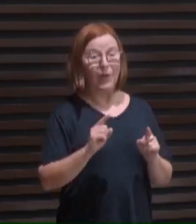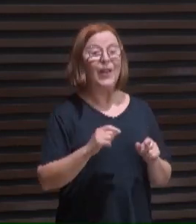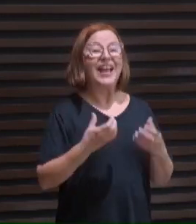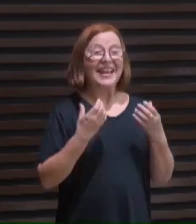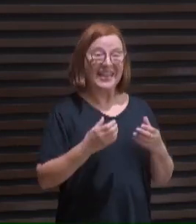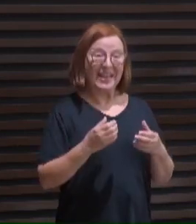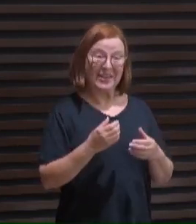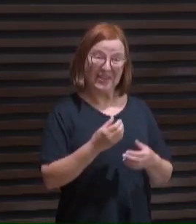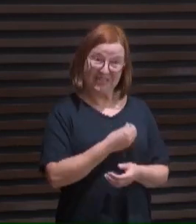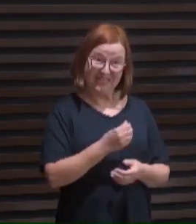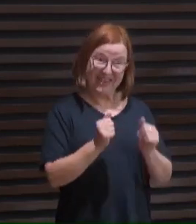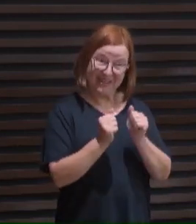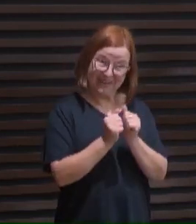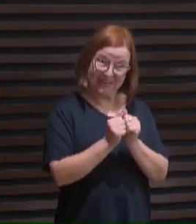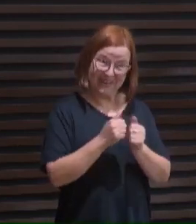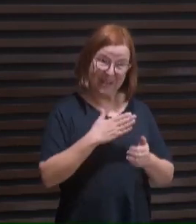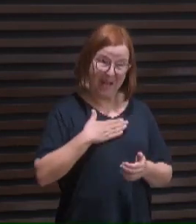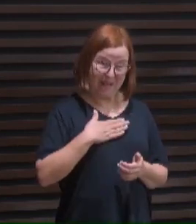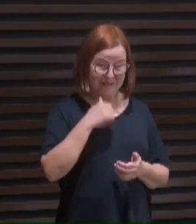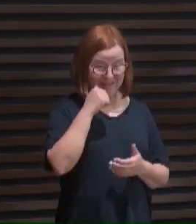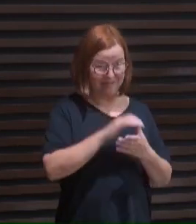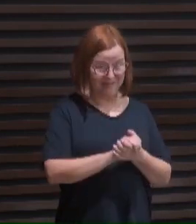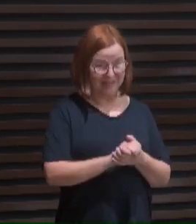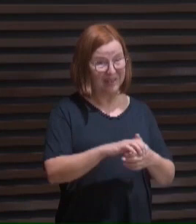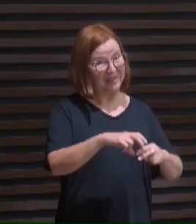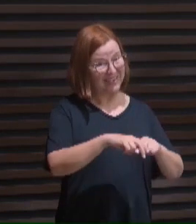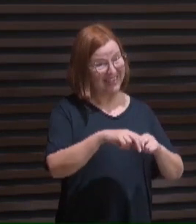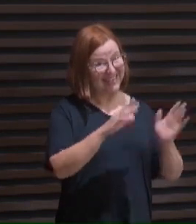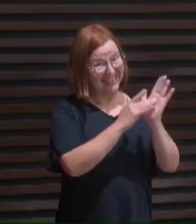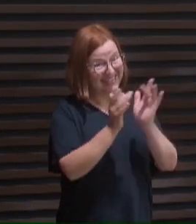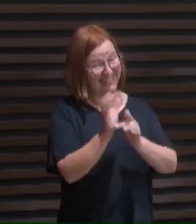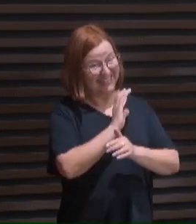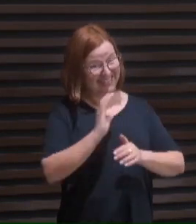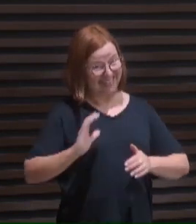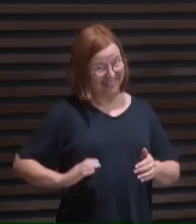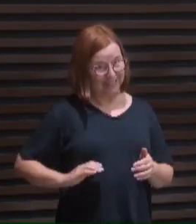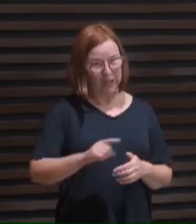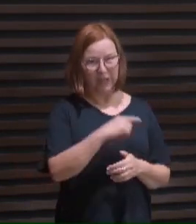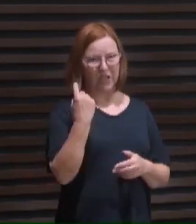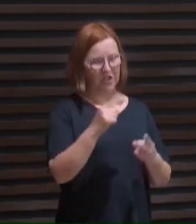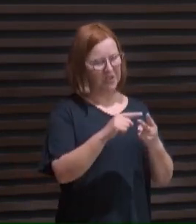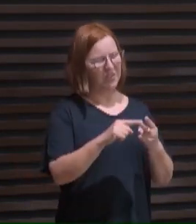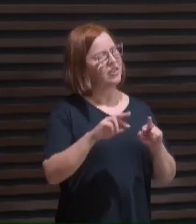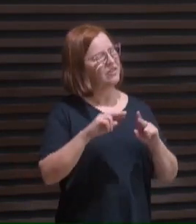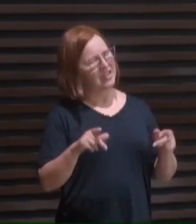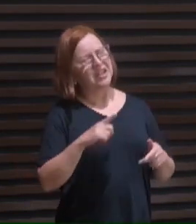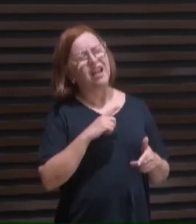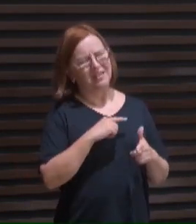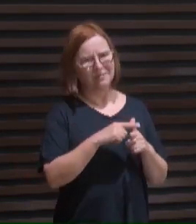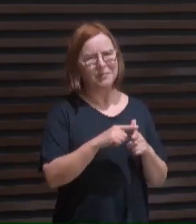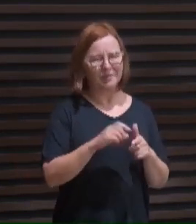Jesus Cristo, que me faz entender que nós somos diferentes, que temos